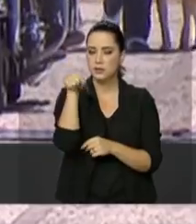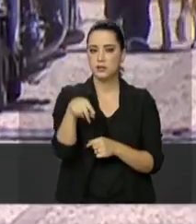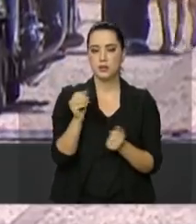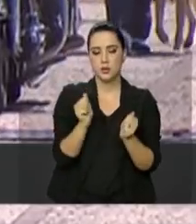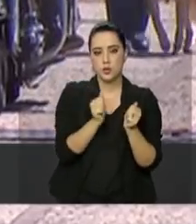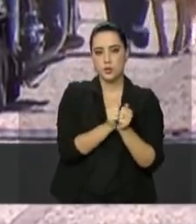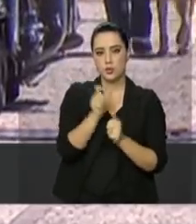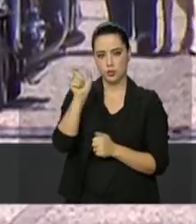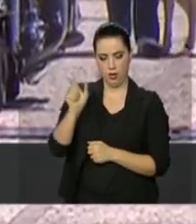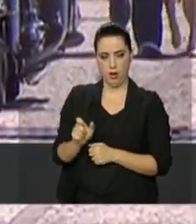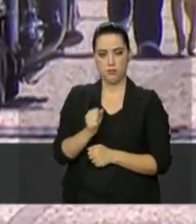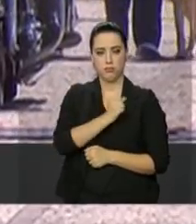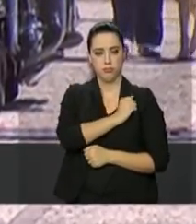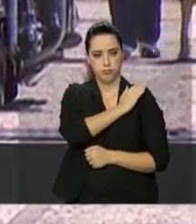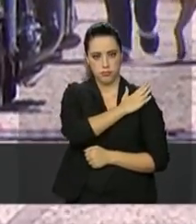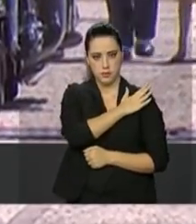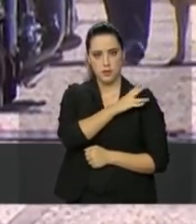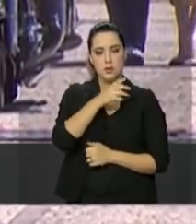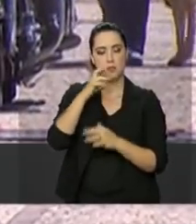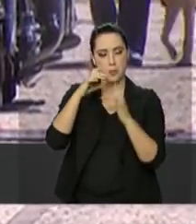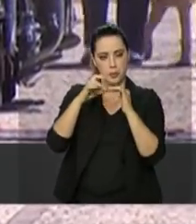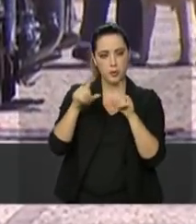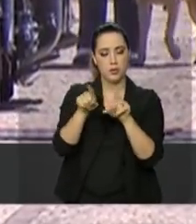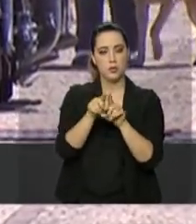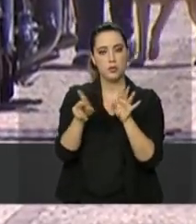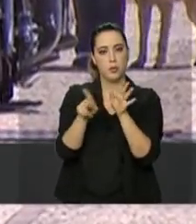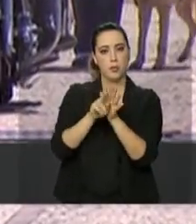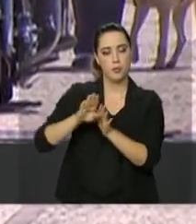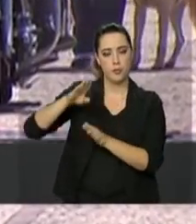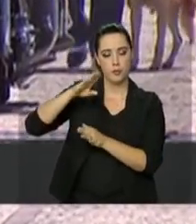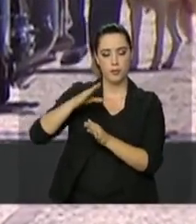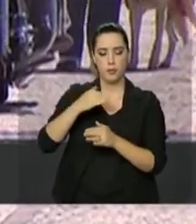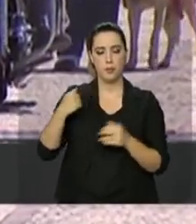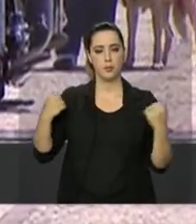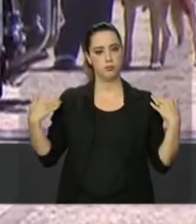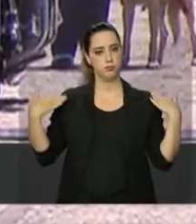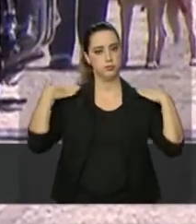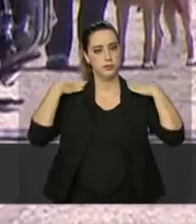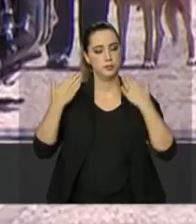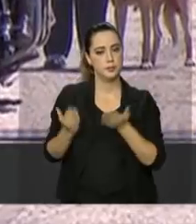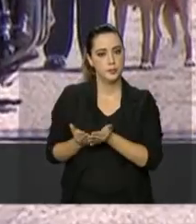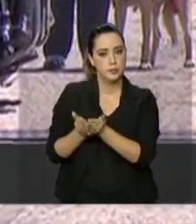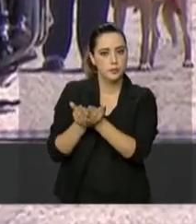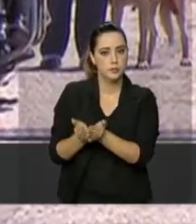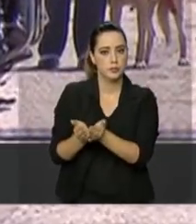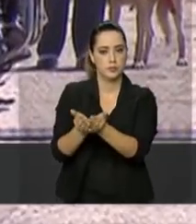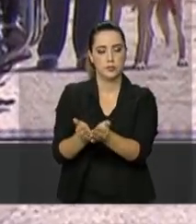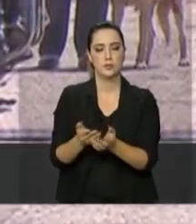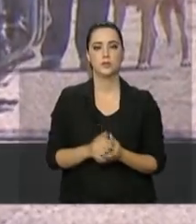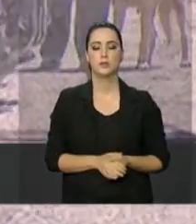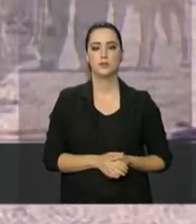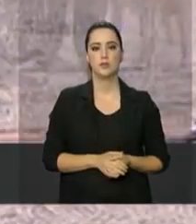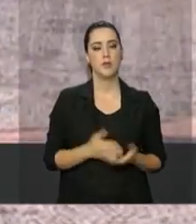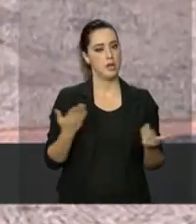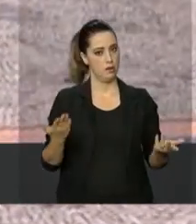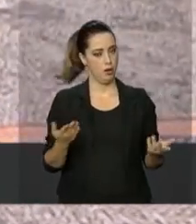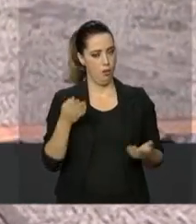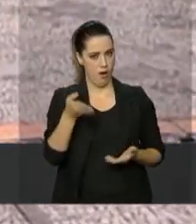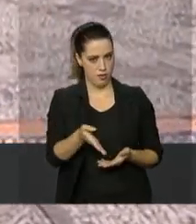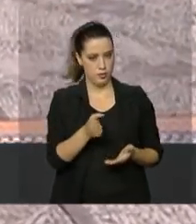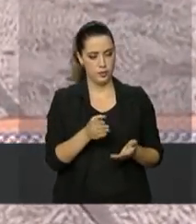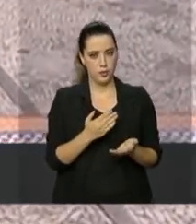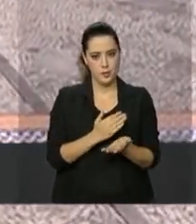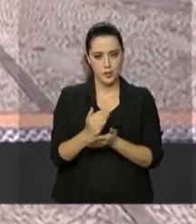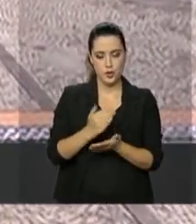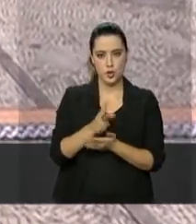comandante Anderson, capitão de corveta do Corpo de Fuzileiros Navais. Capitão, neste momento, o